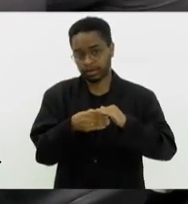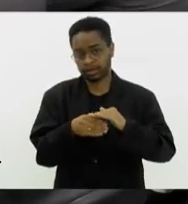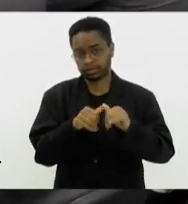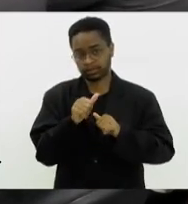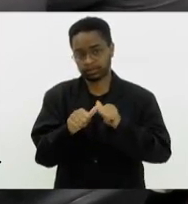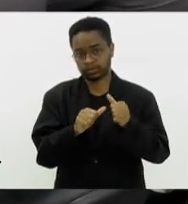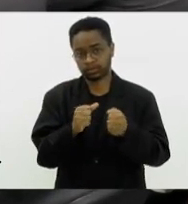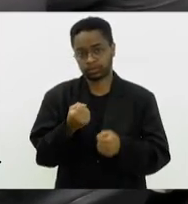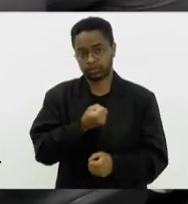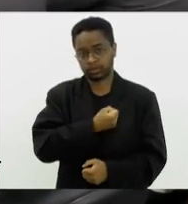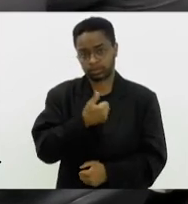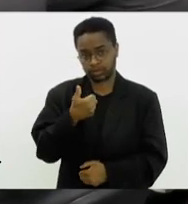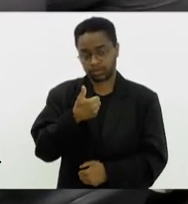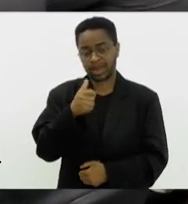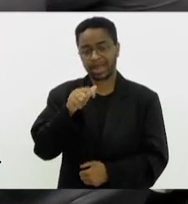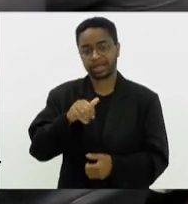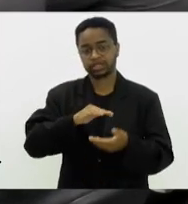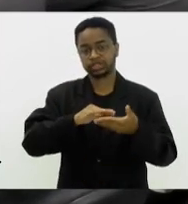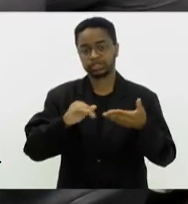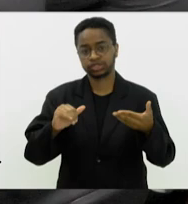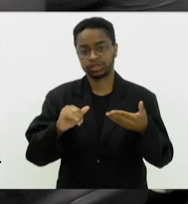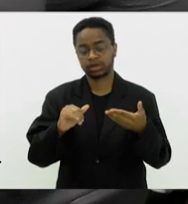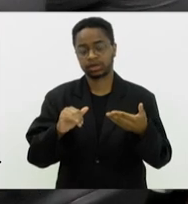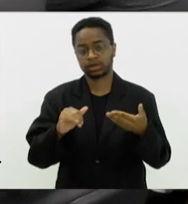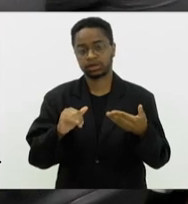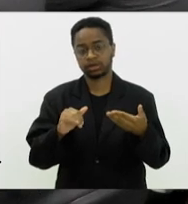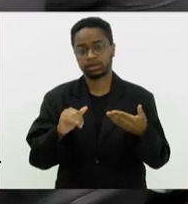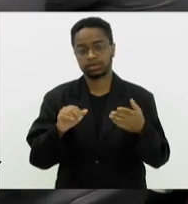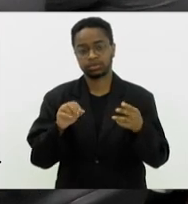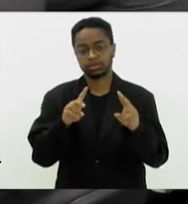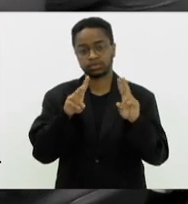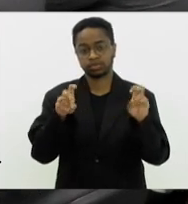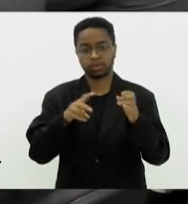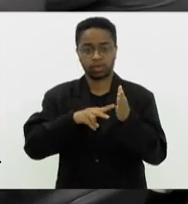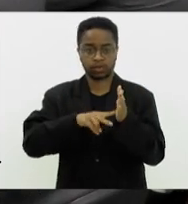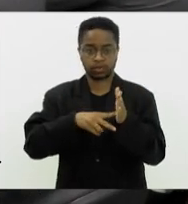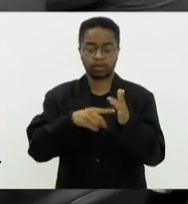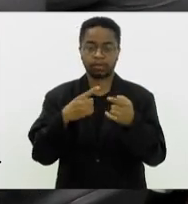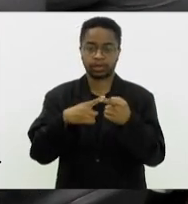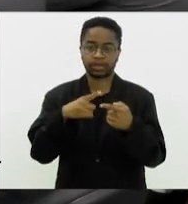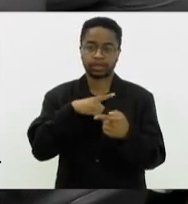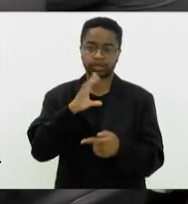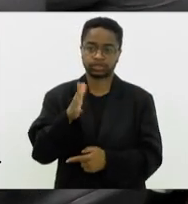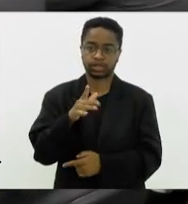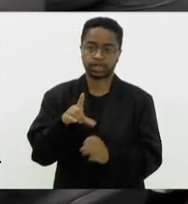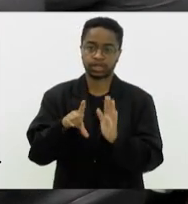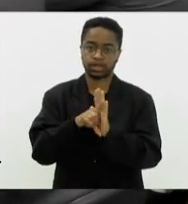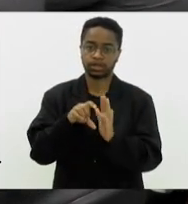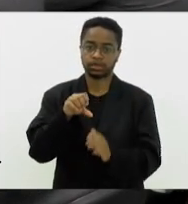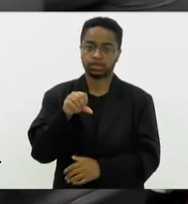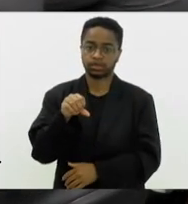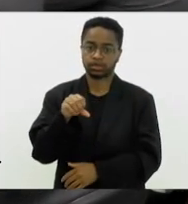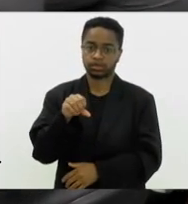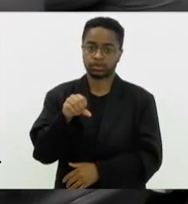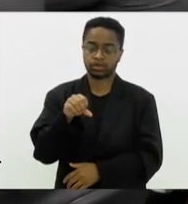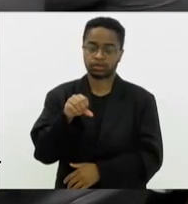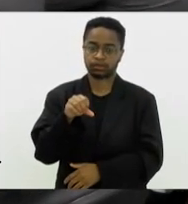1, era justamente para tirar a questão dos condomínios que já estão na Lei 9.000. Presta aqui, por